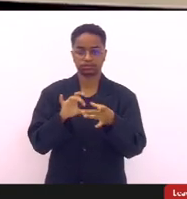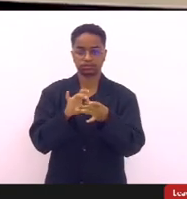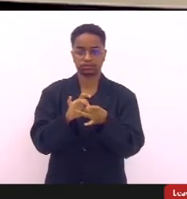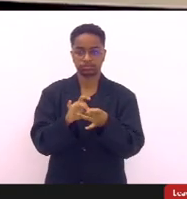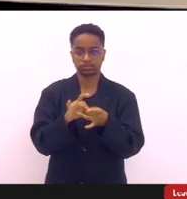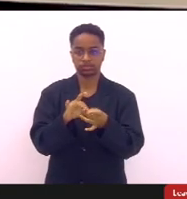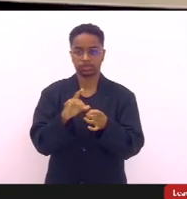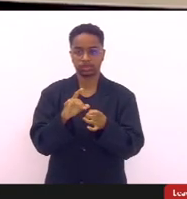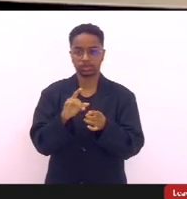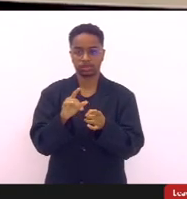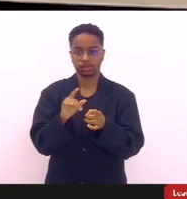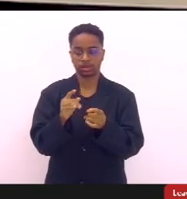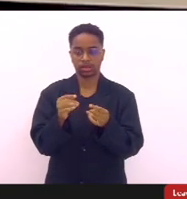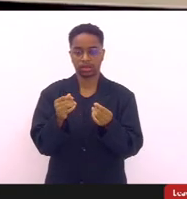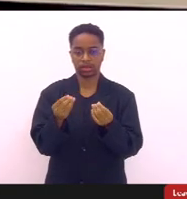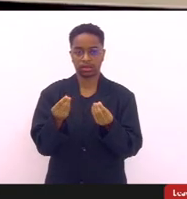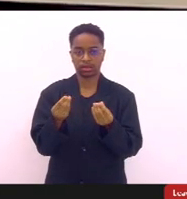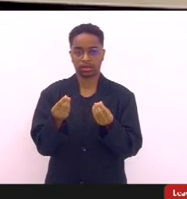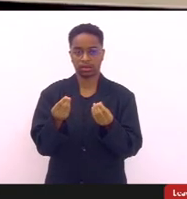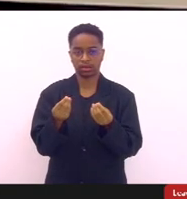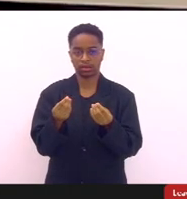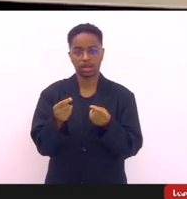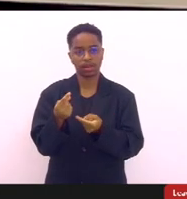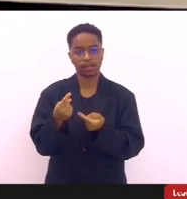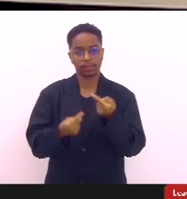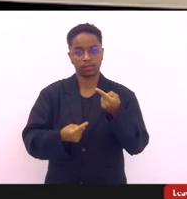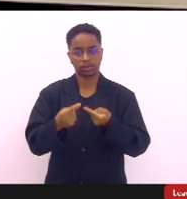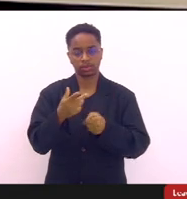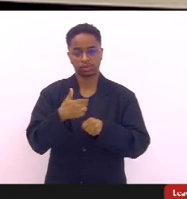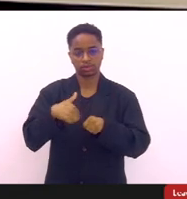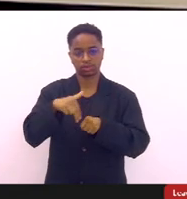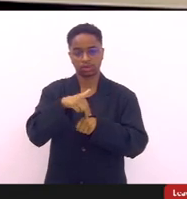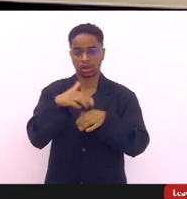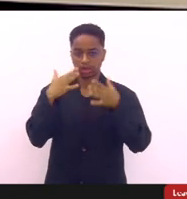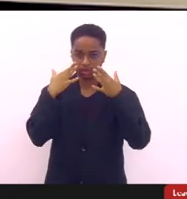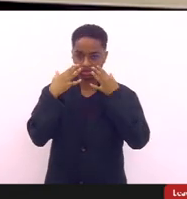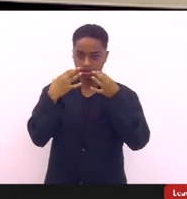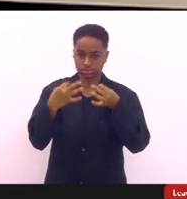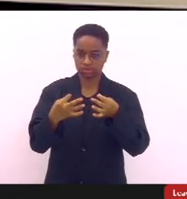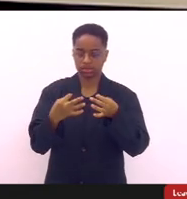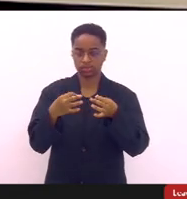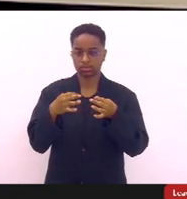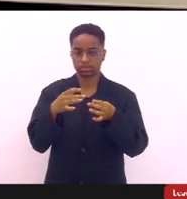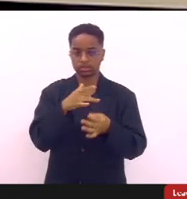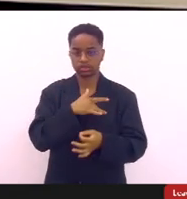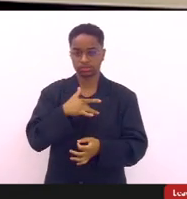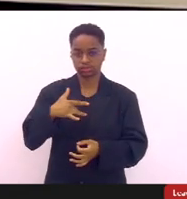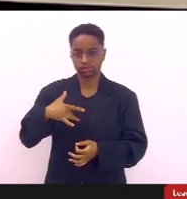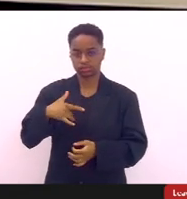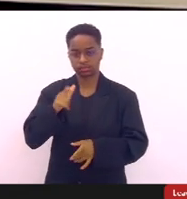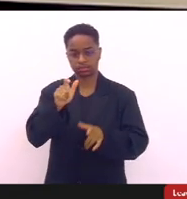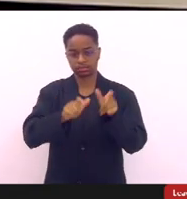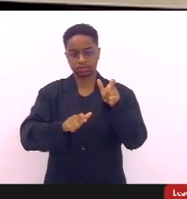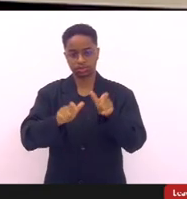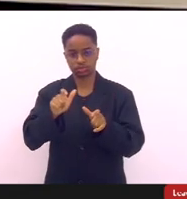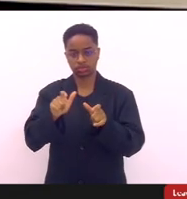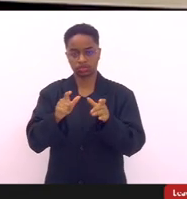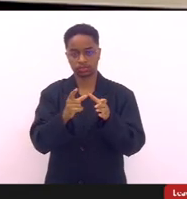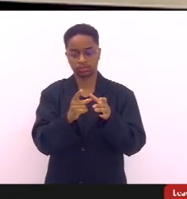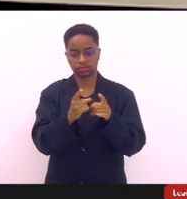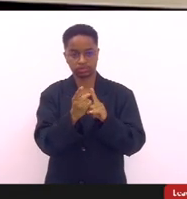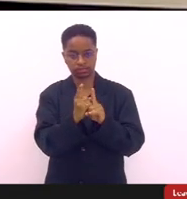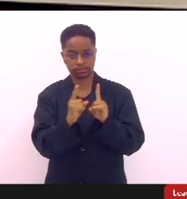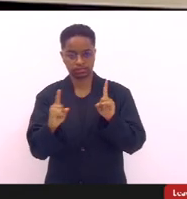com a própria Política Nacional de Atenção Integral à Saúde da Pessoa Privada de Liberdade, o